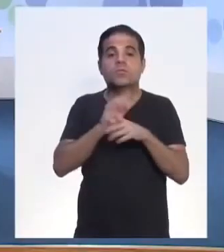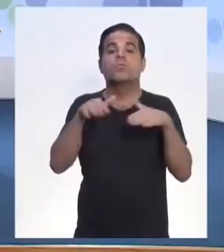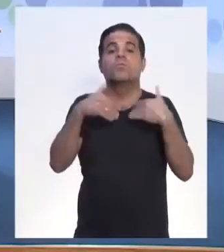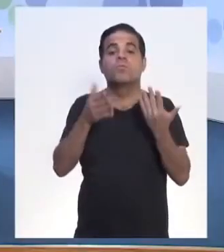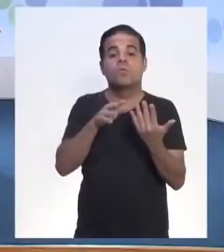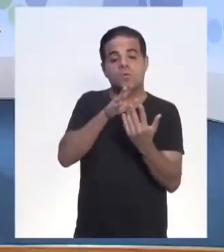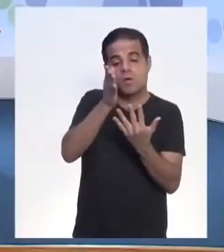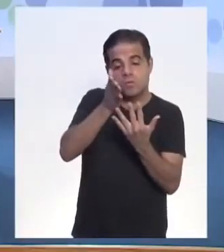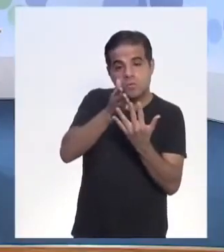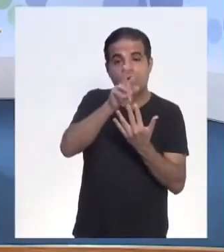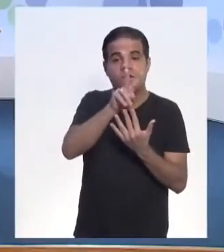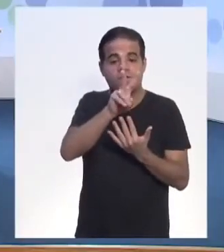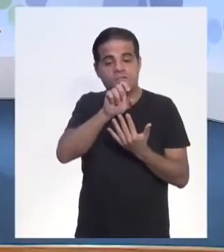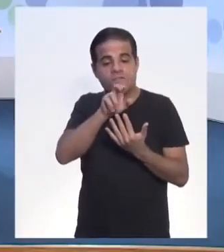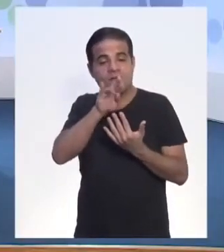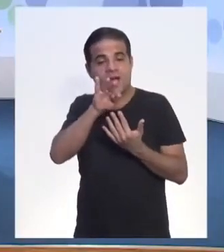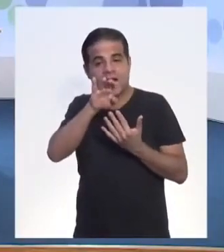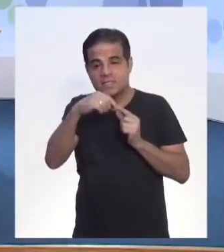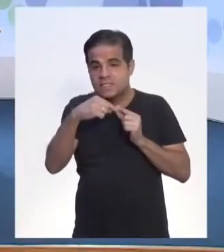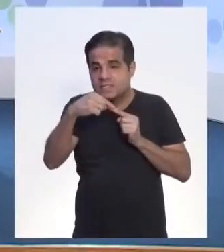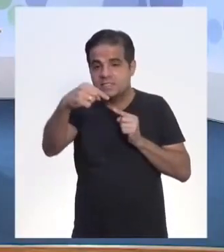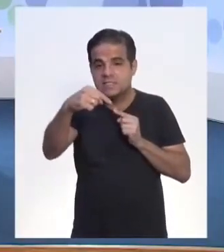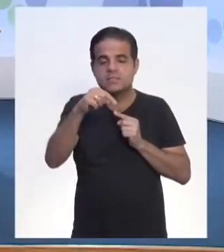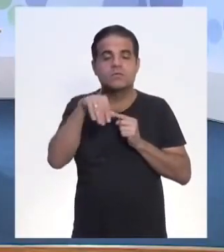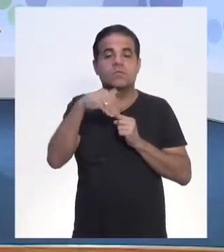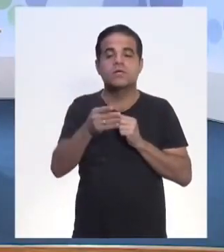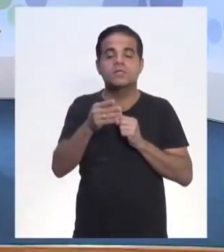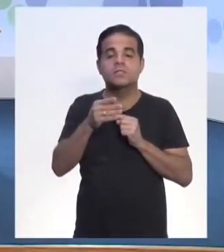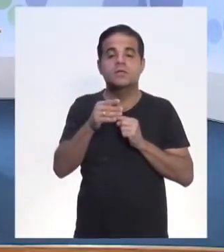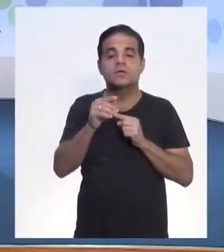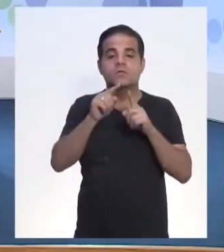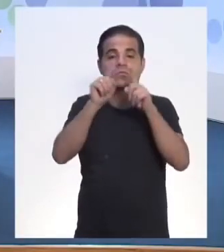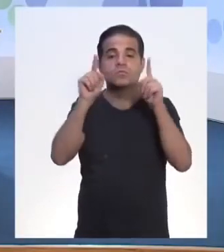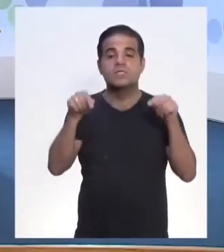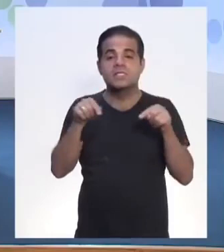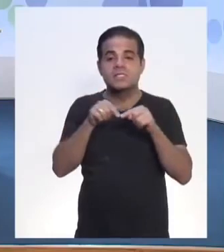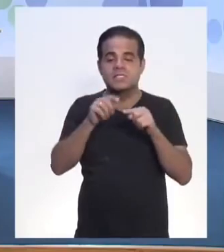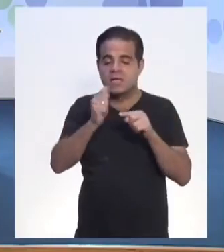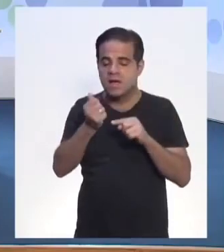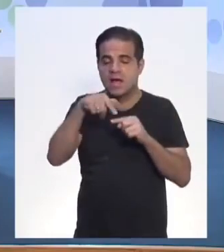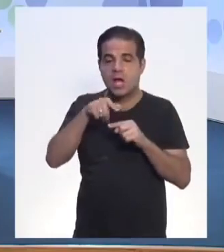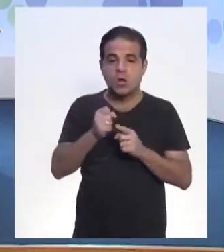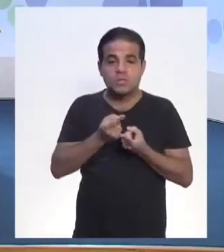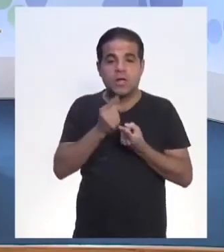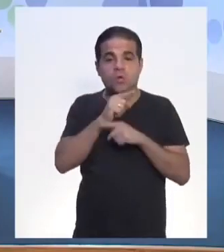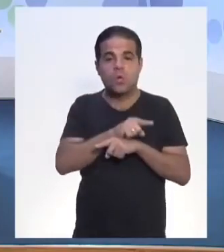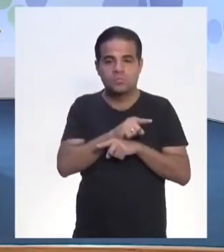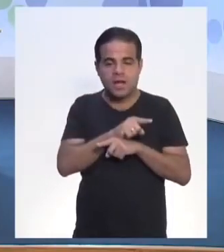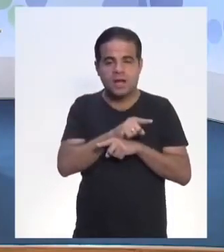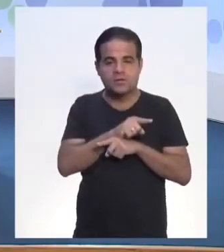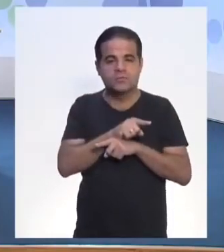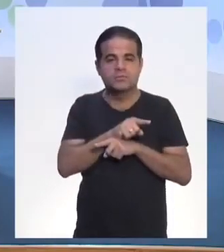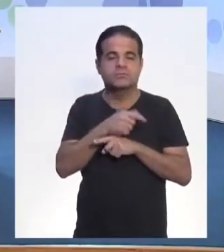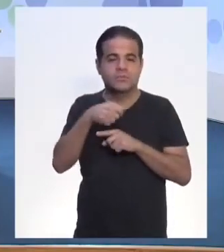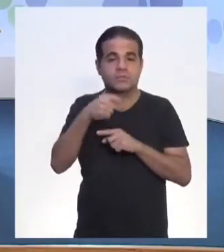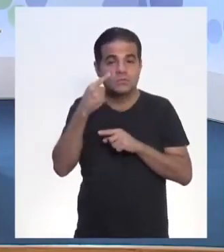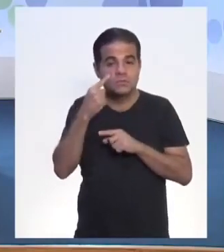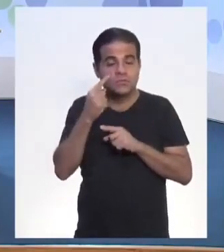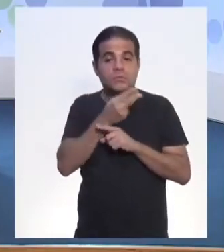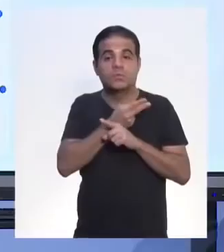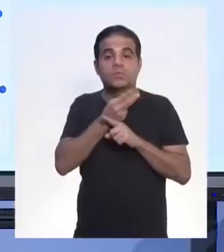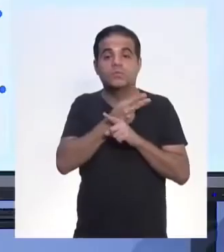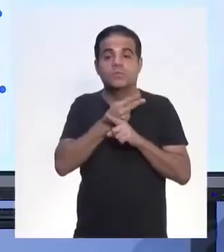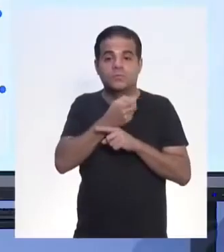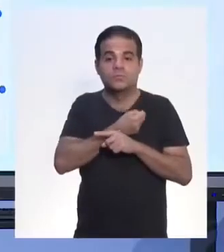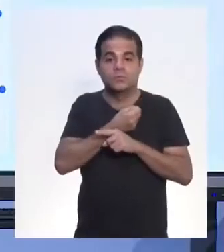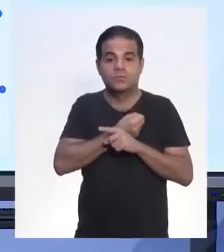é o vértice? E quais são os ângulos que estão em posições contrárias uns aos outros, nesse caso, né, dos opostos pelo